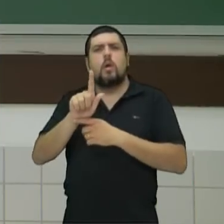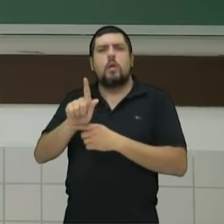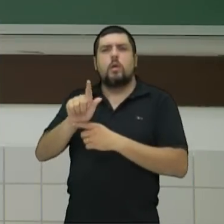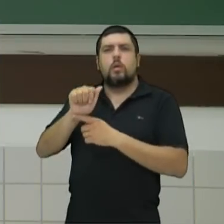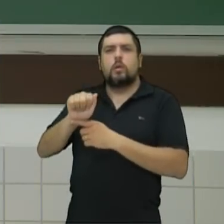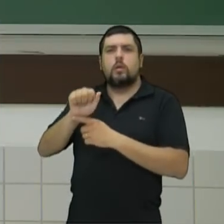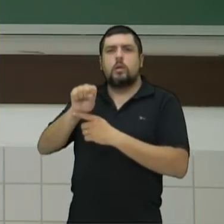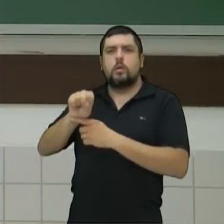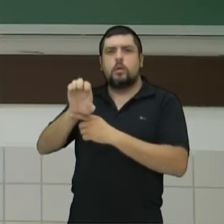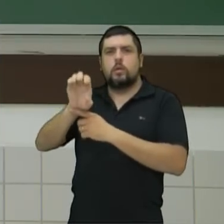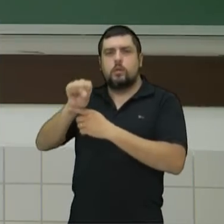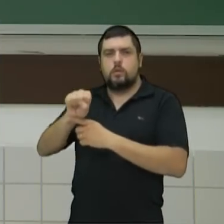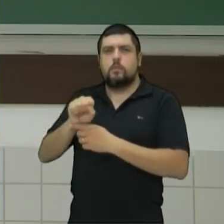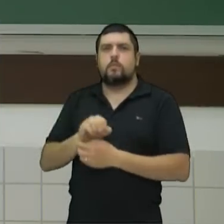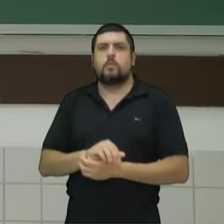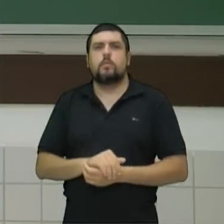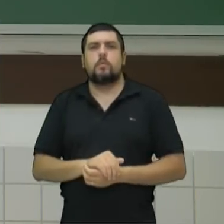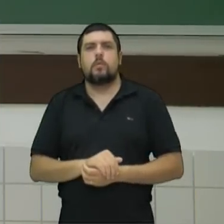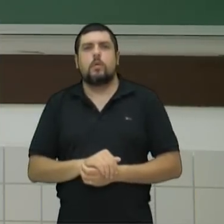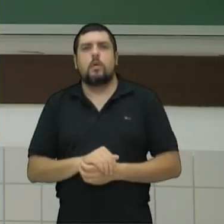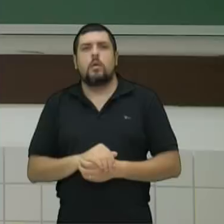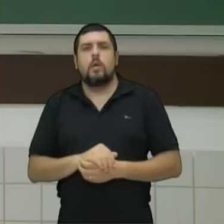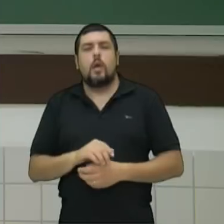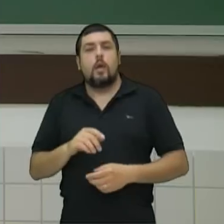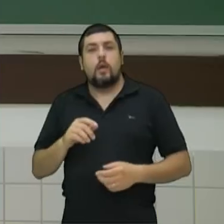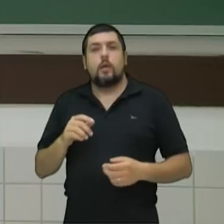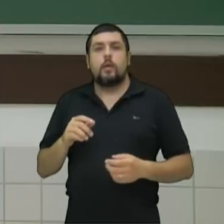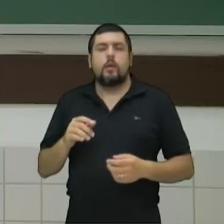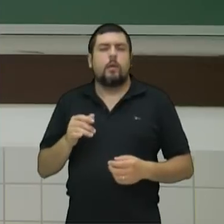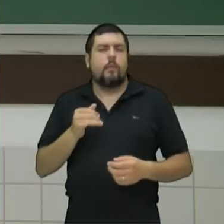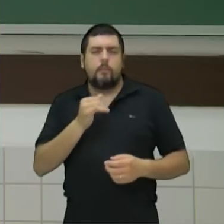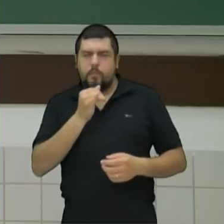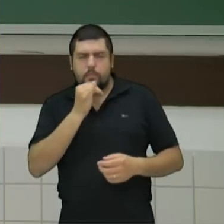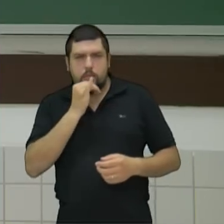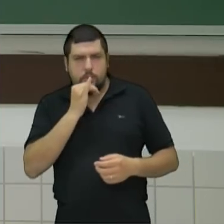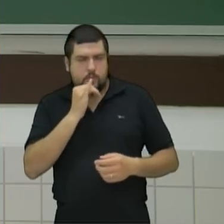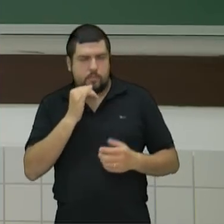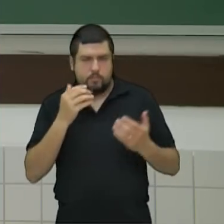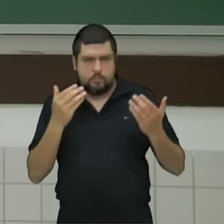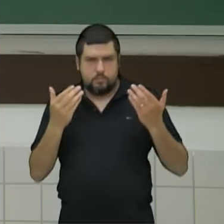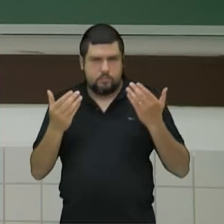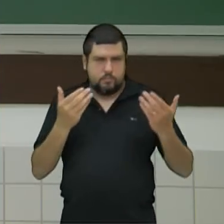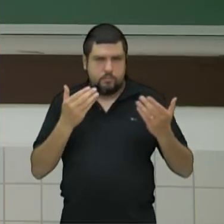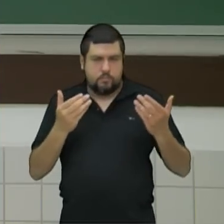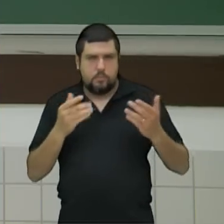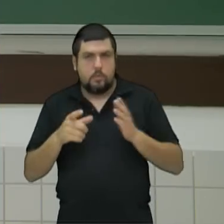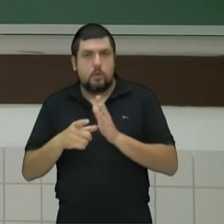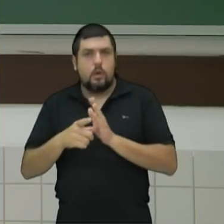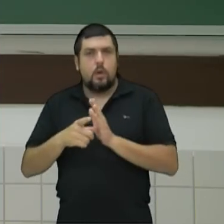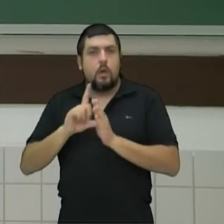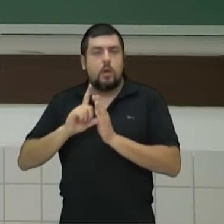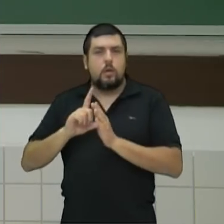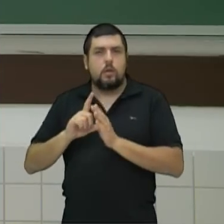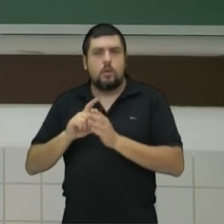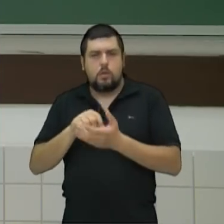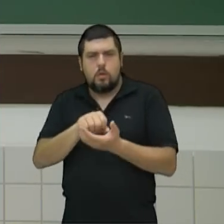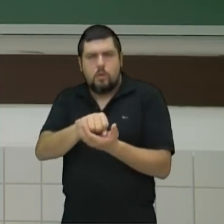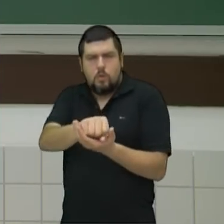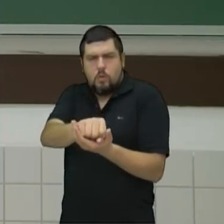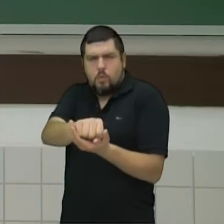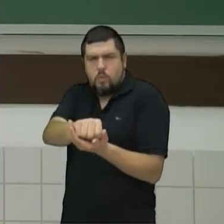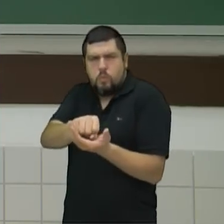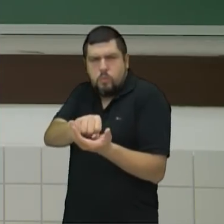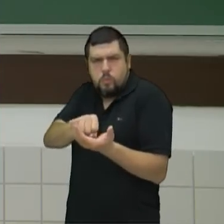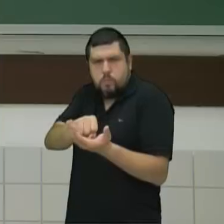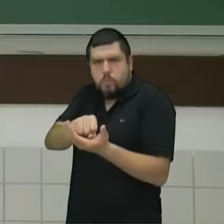a expulsão dos gases pela traseira, como no caso da arma, né? No caso, comparecido com a história do canhão que a gente conversou, você tem uma